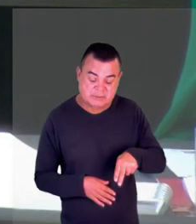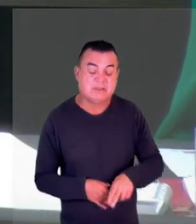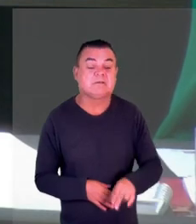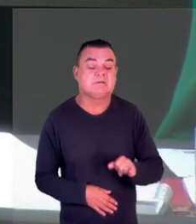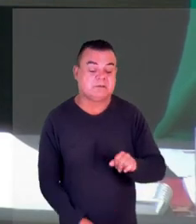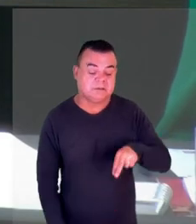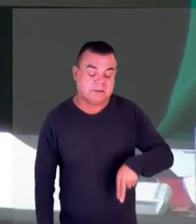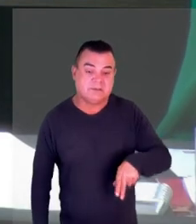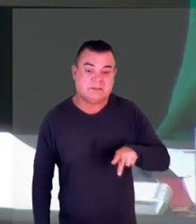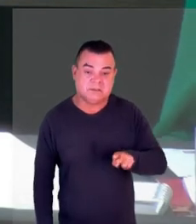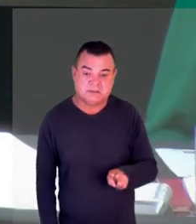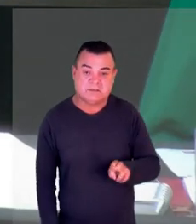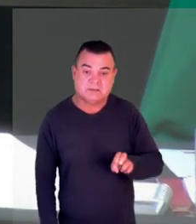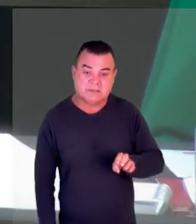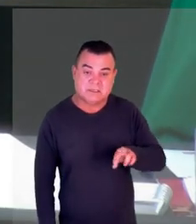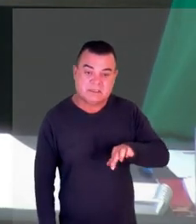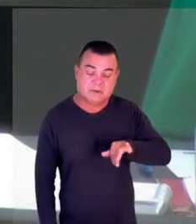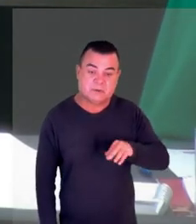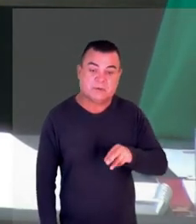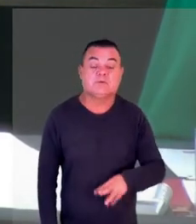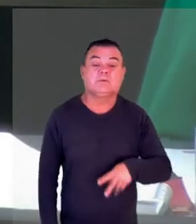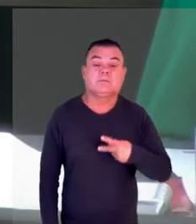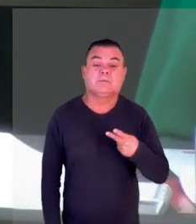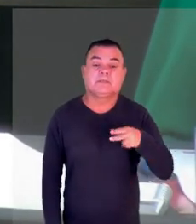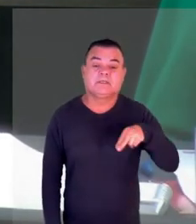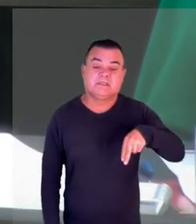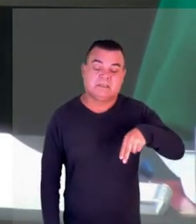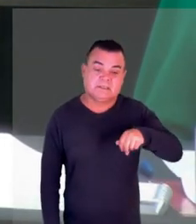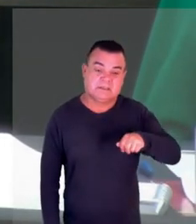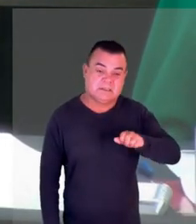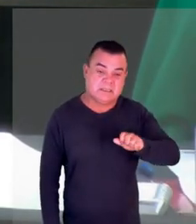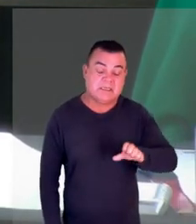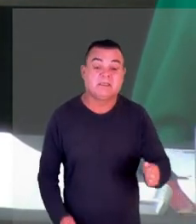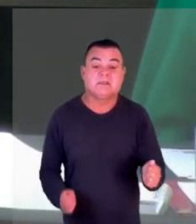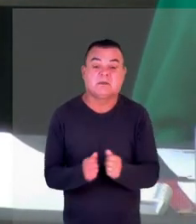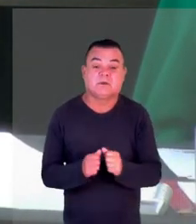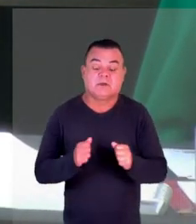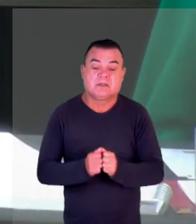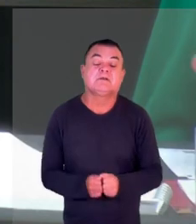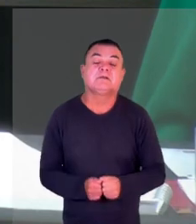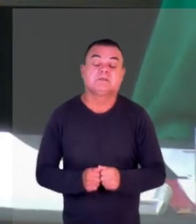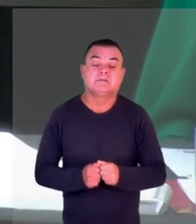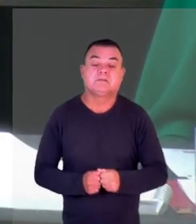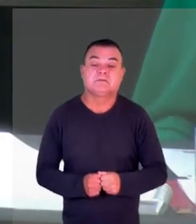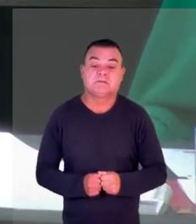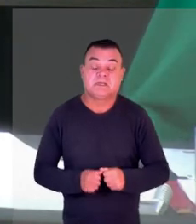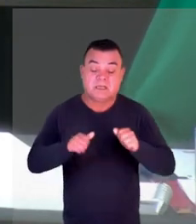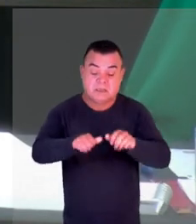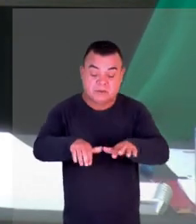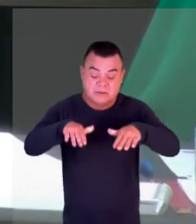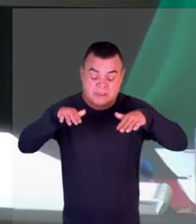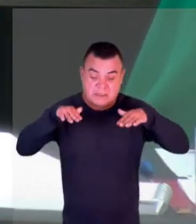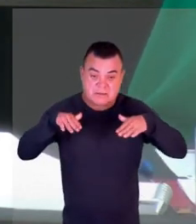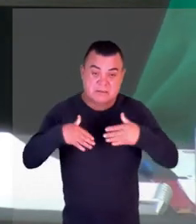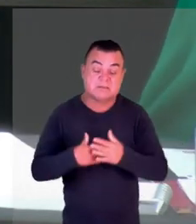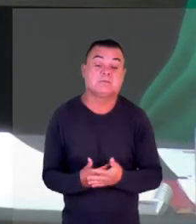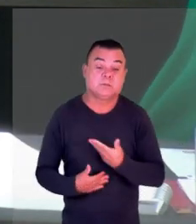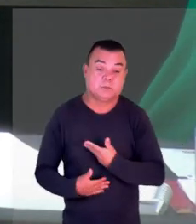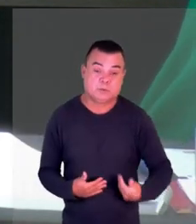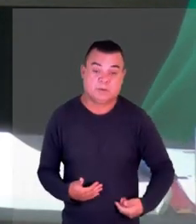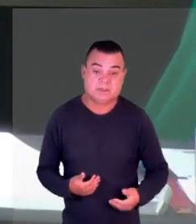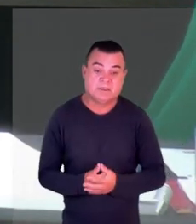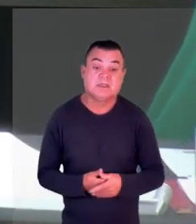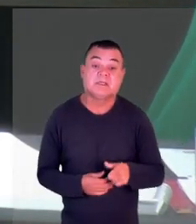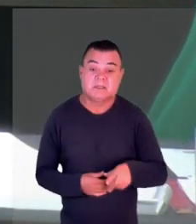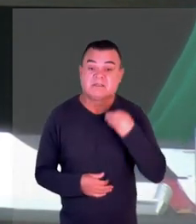MPE MPF e mpt através das audiências públicas né que a gente fez em vários vários estados então assim essa